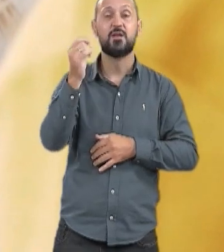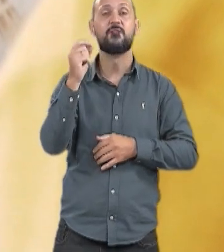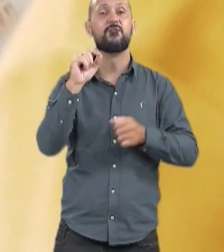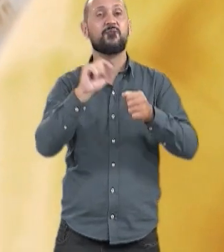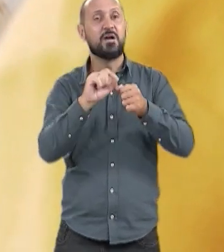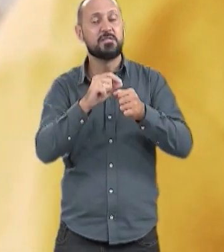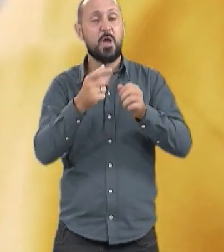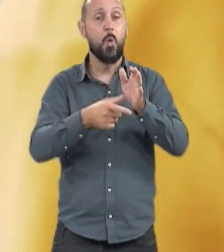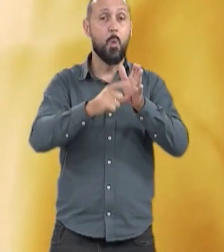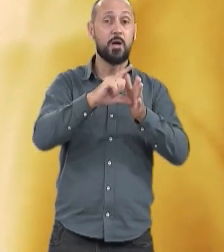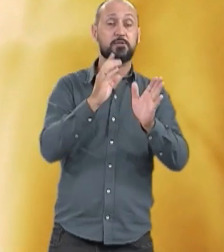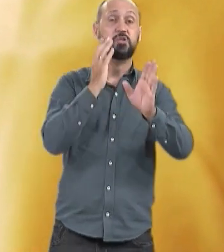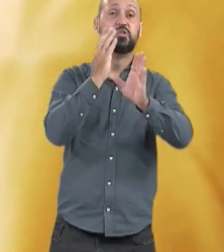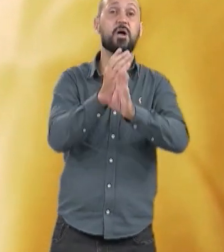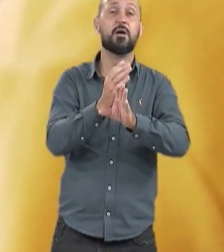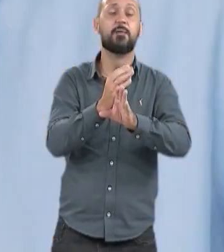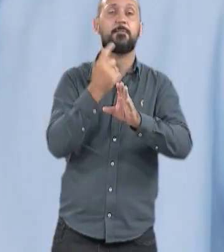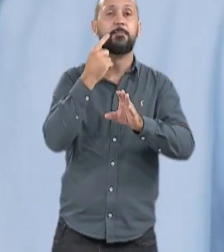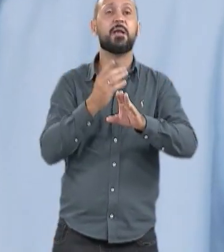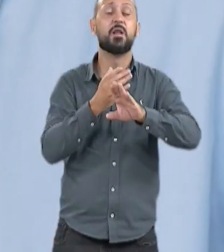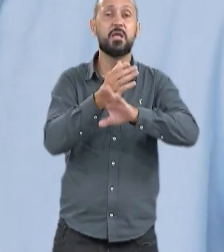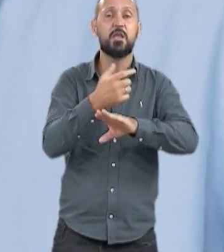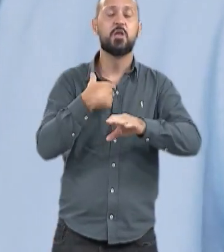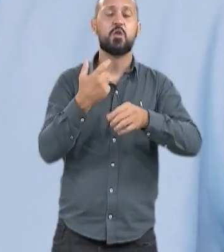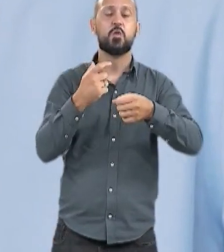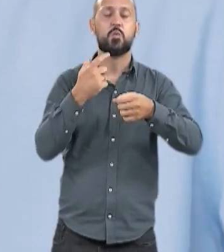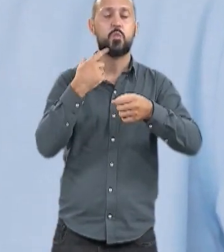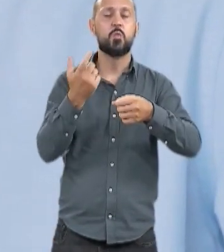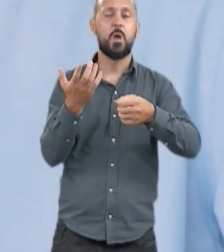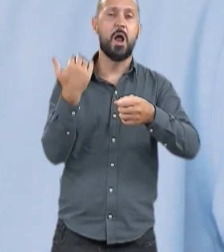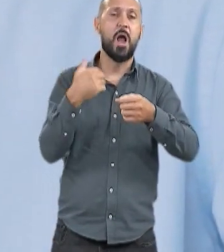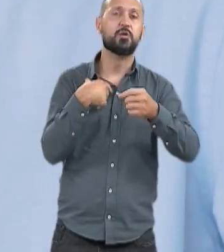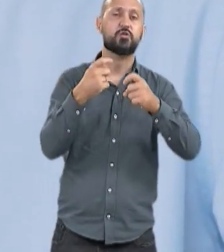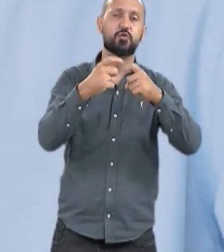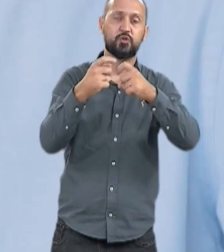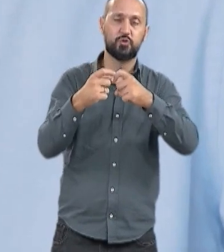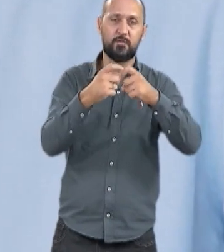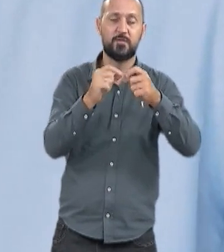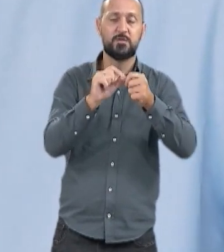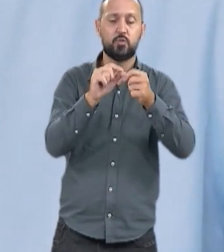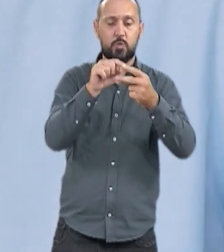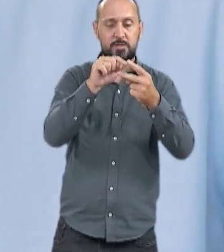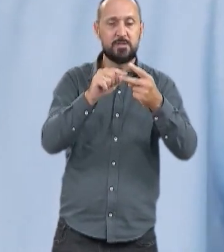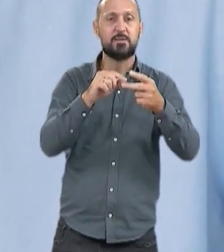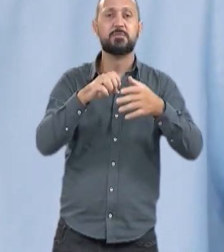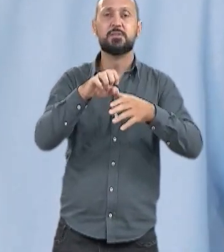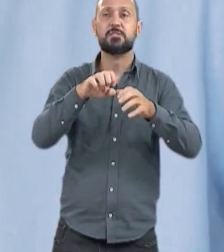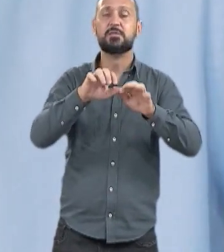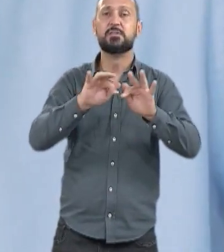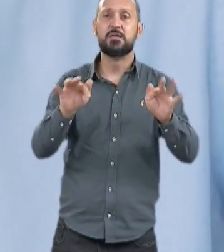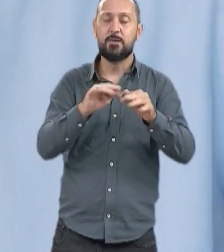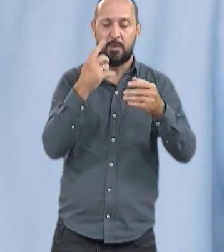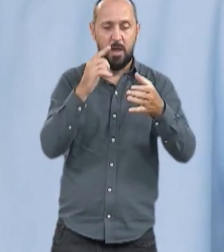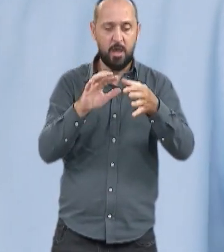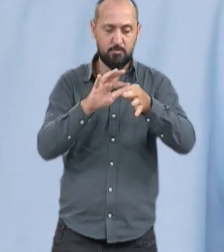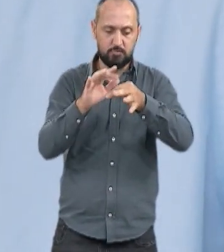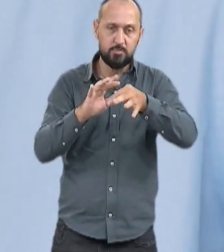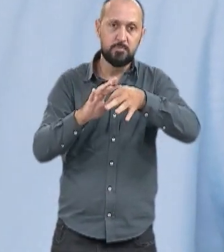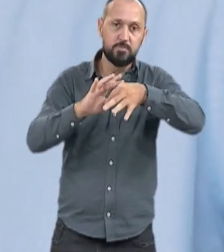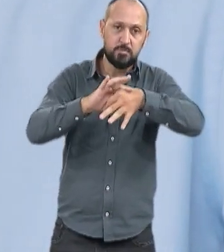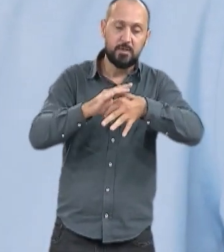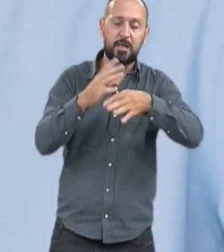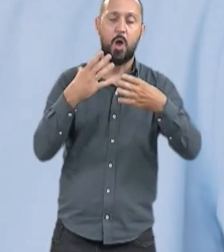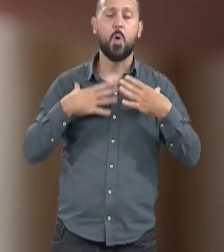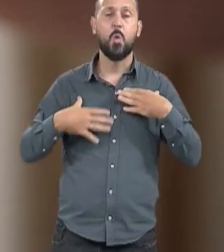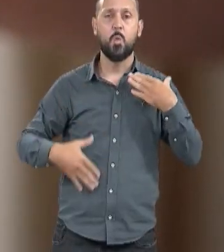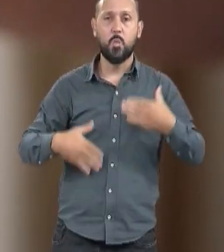ser feita, ou diagnóstico precoce, pela visita ao urologista, realizando 2 exames muito simples: o toque retal, que faz